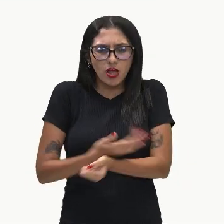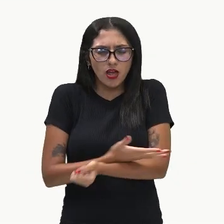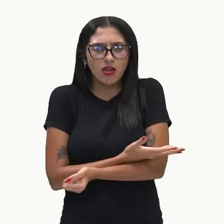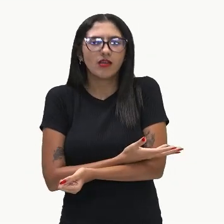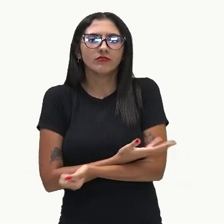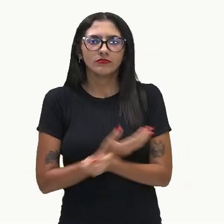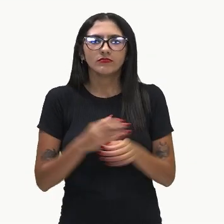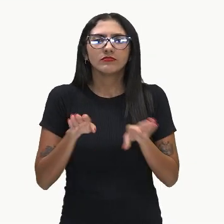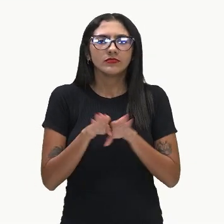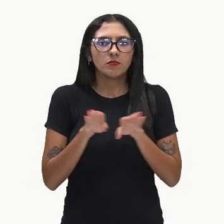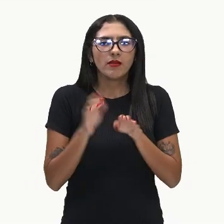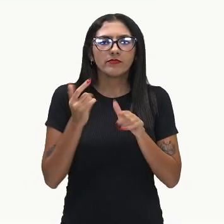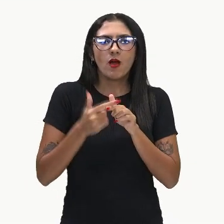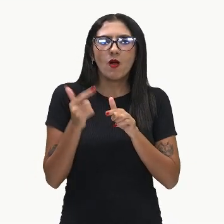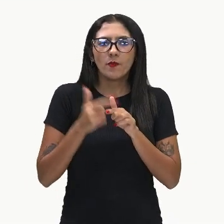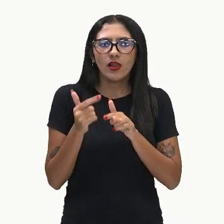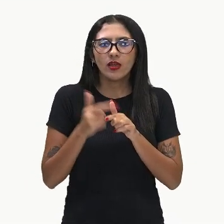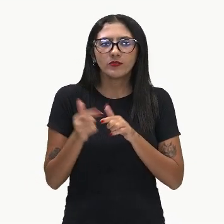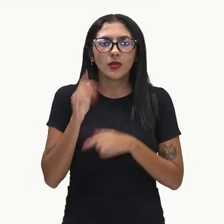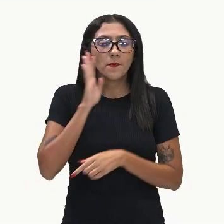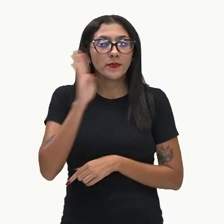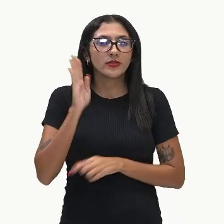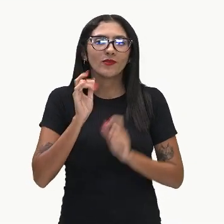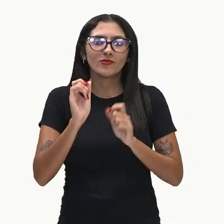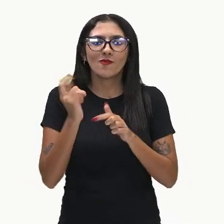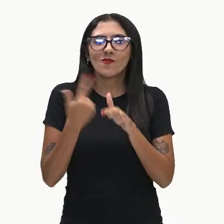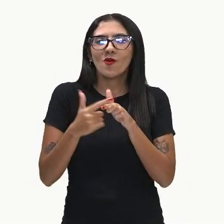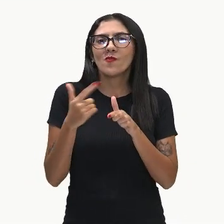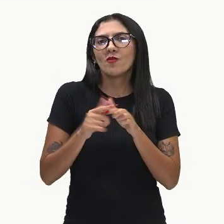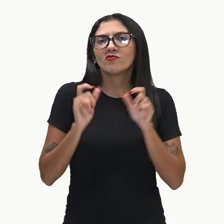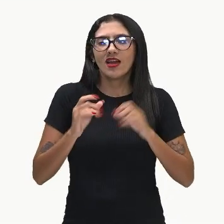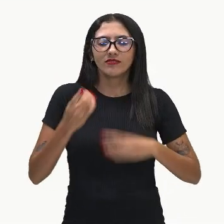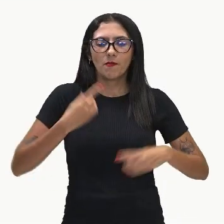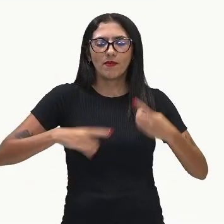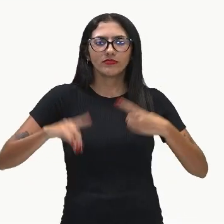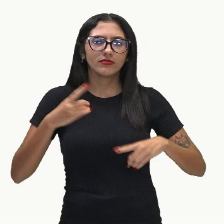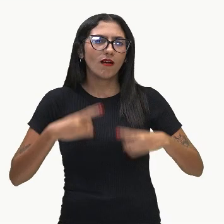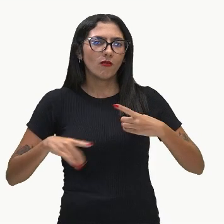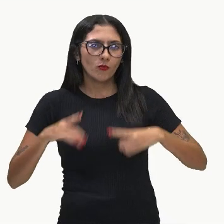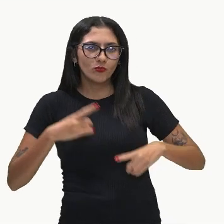né, essa pior parte aqui que eu vejo, que é a depressão.